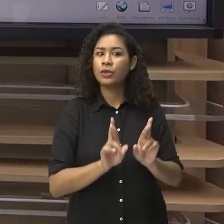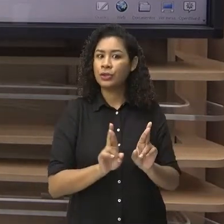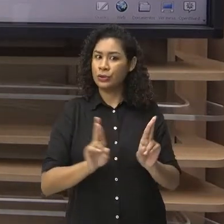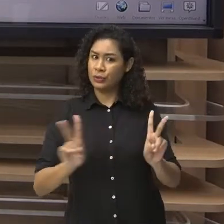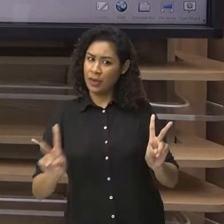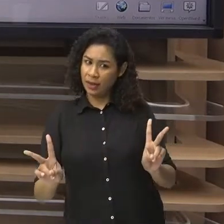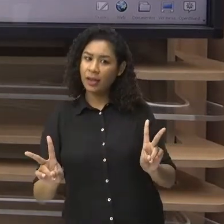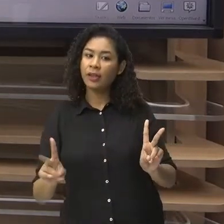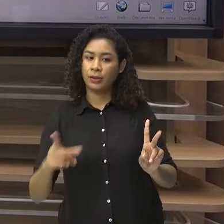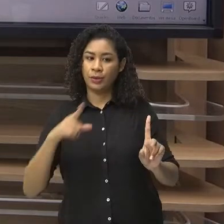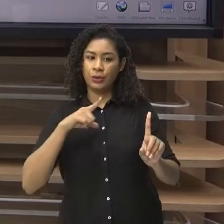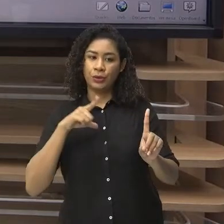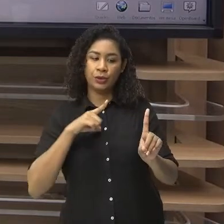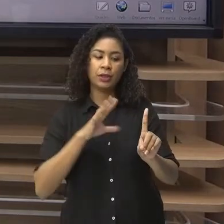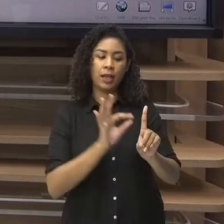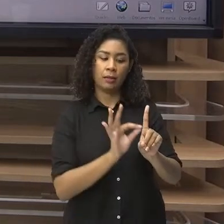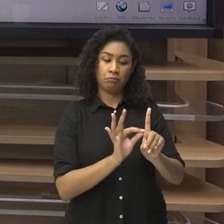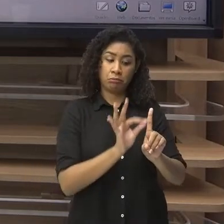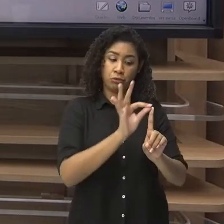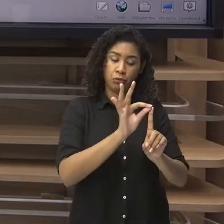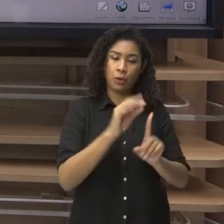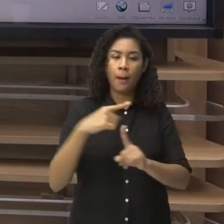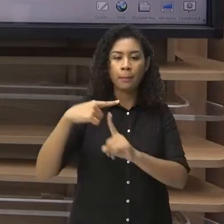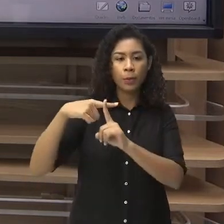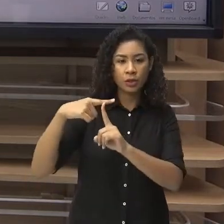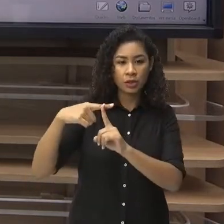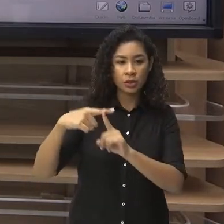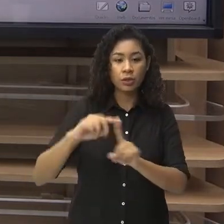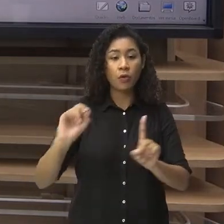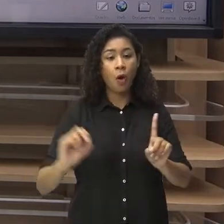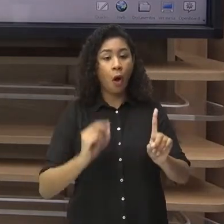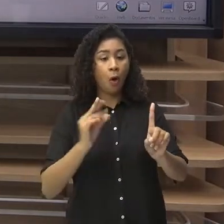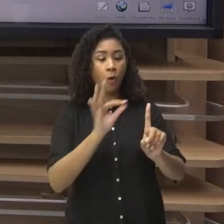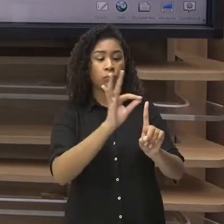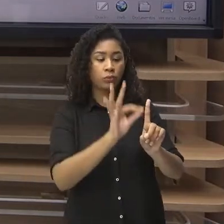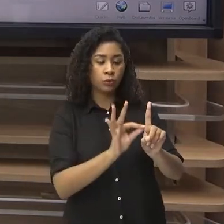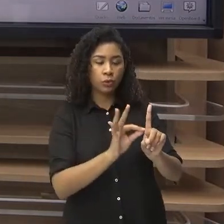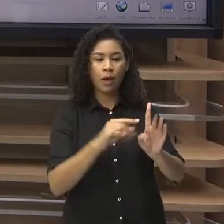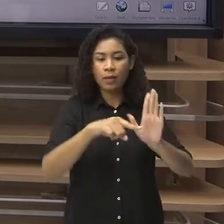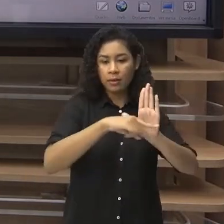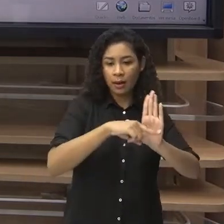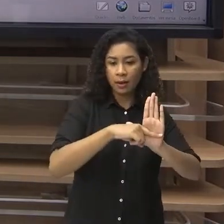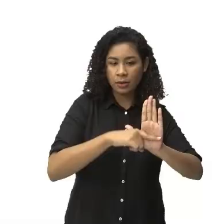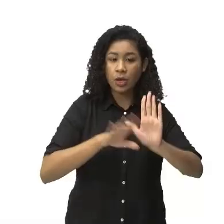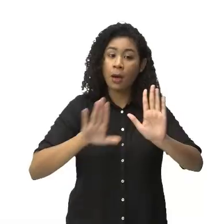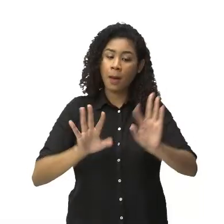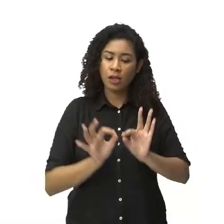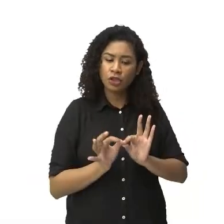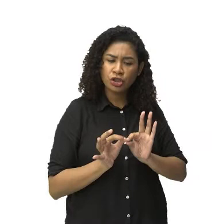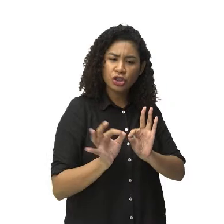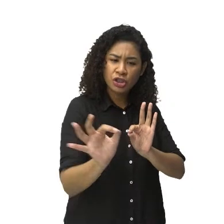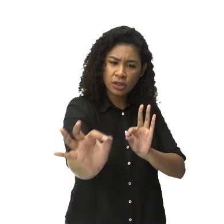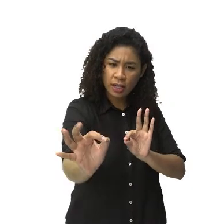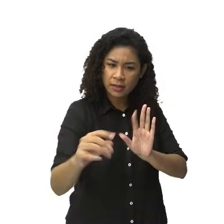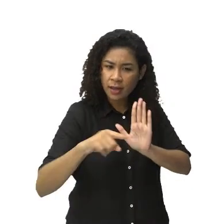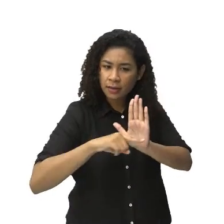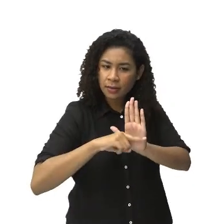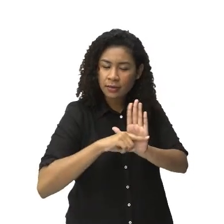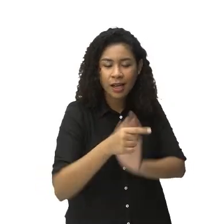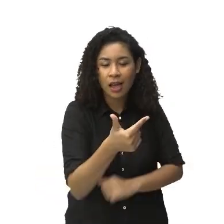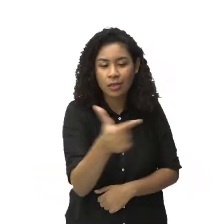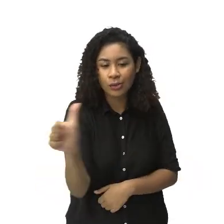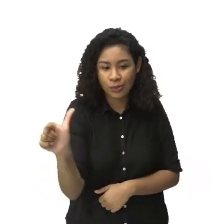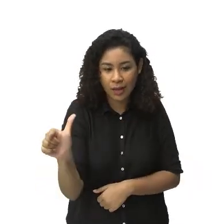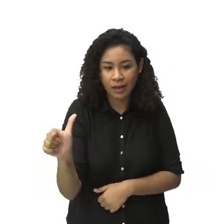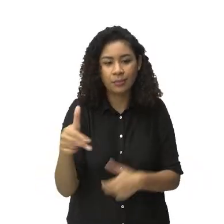sempre será positiva, ok? Por isso que o valor tem que ser em módulo. Bacana? Vamos lá então? Então aqui vai ficar,